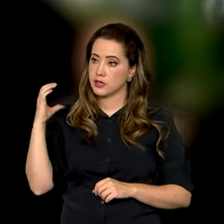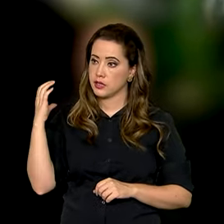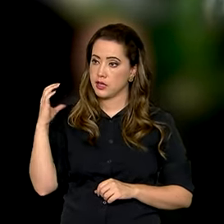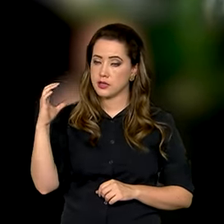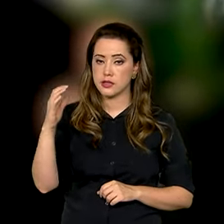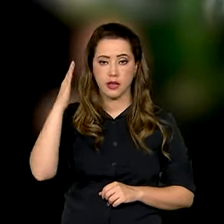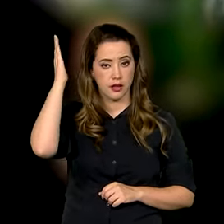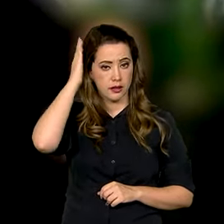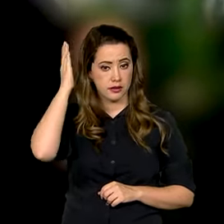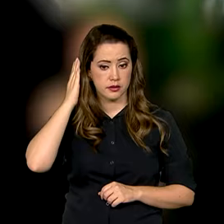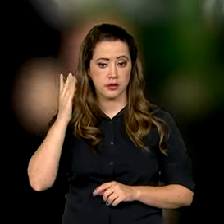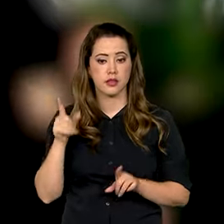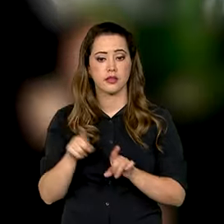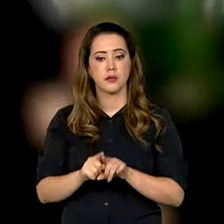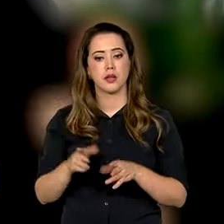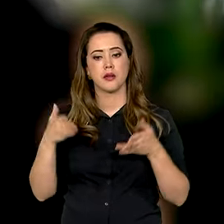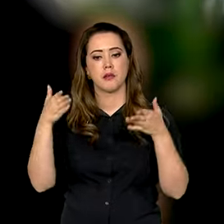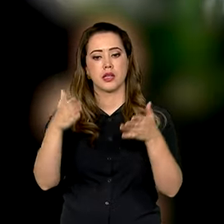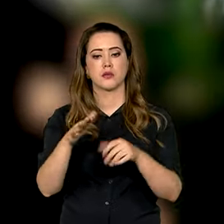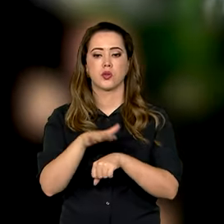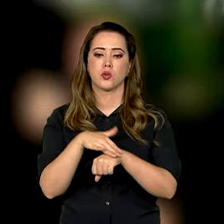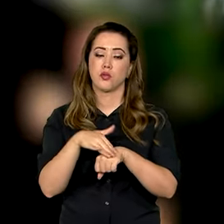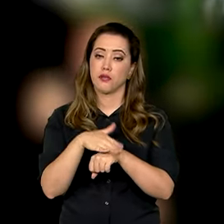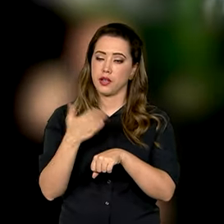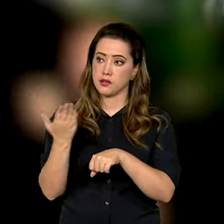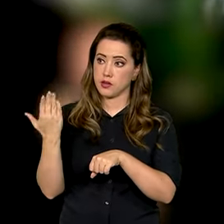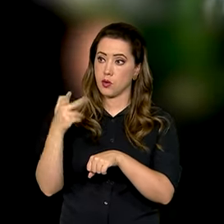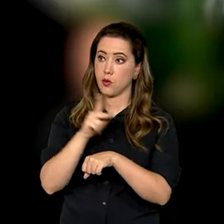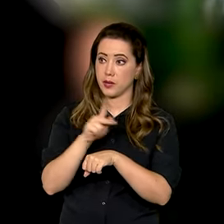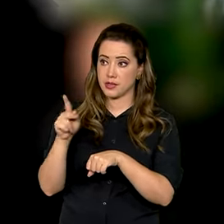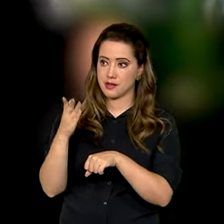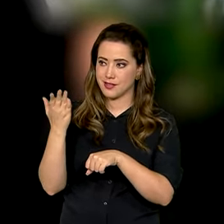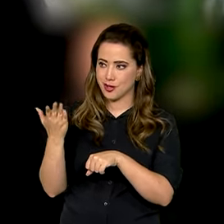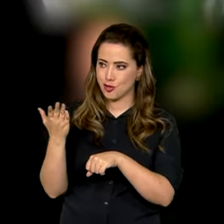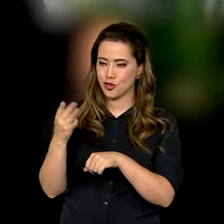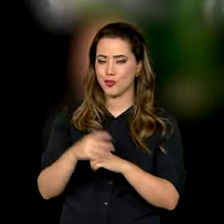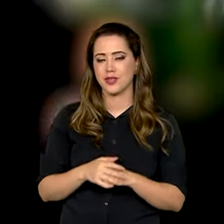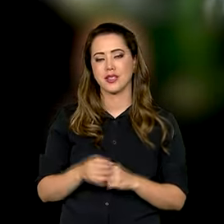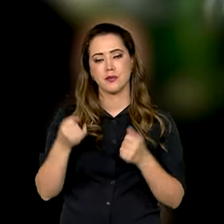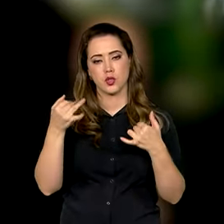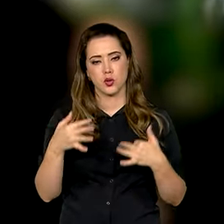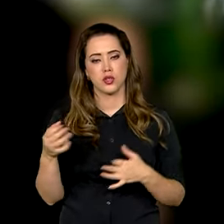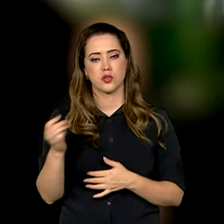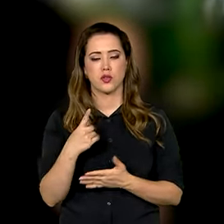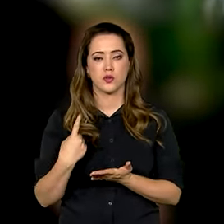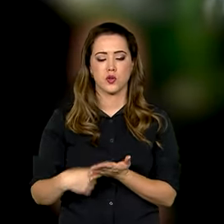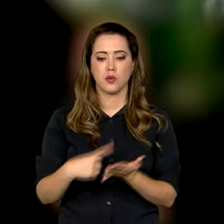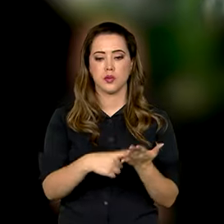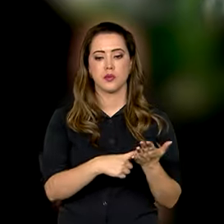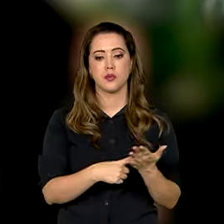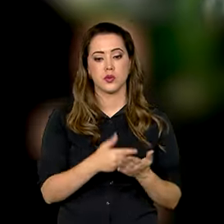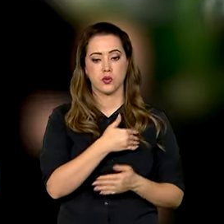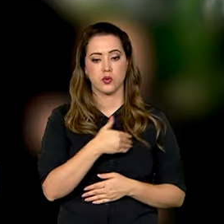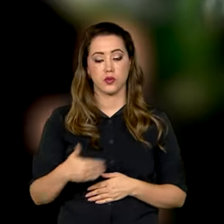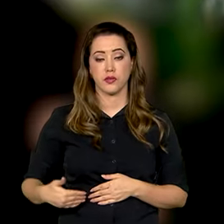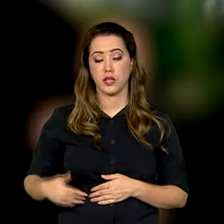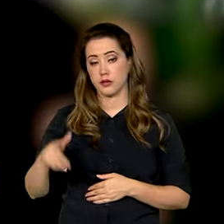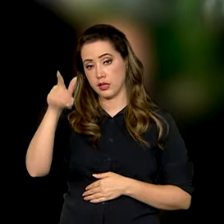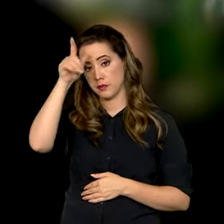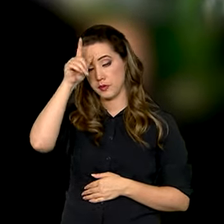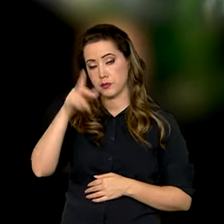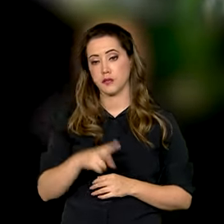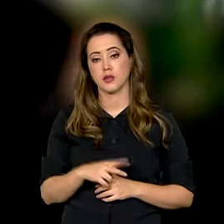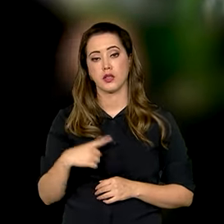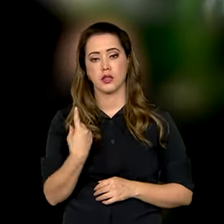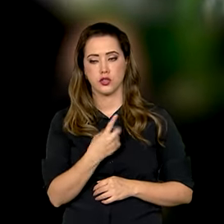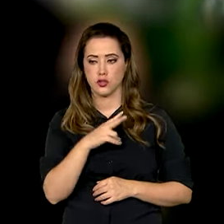também participou do Conversa com o Presidente e falou sobre as novas parcerias com o governo alemão. A gente vai fazer um